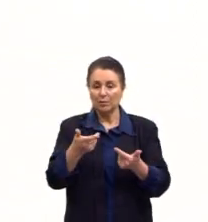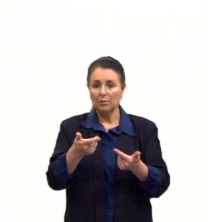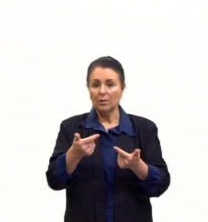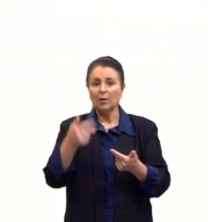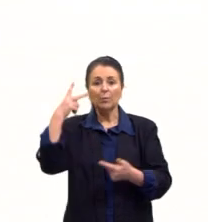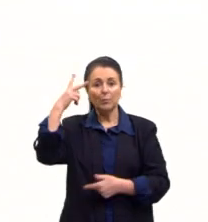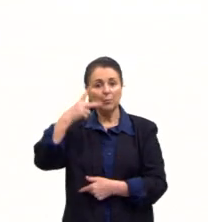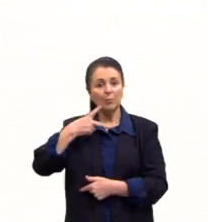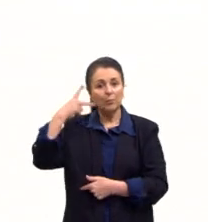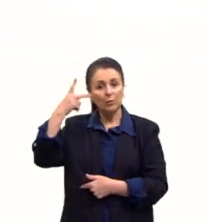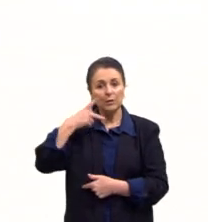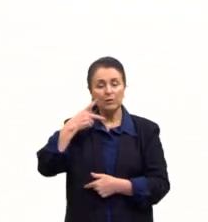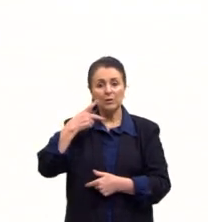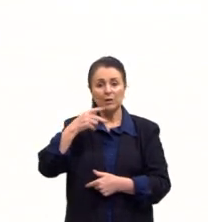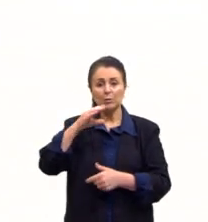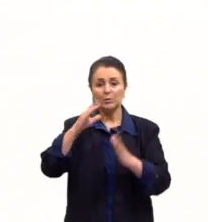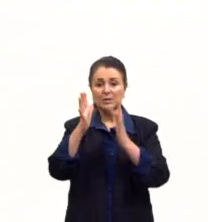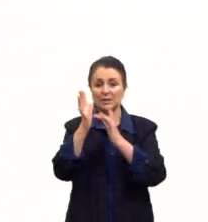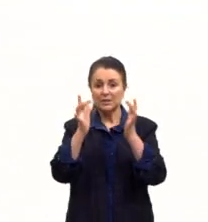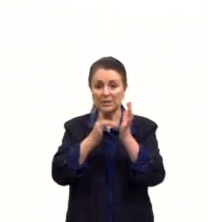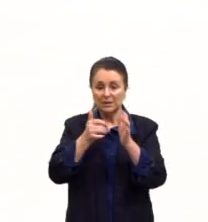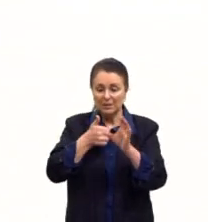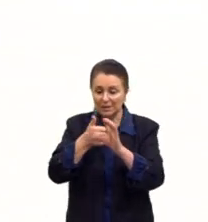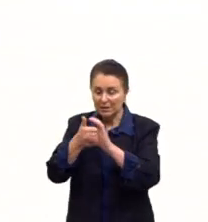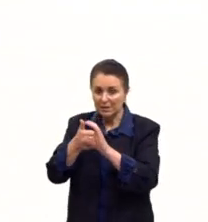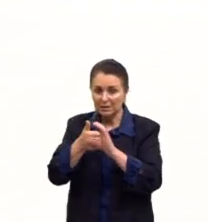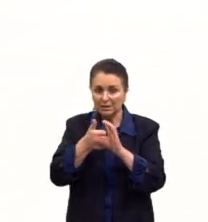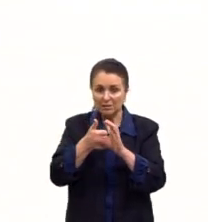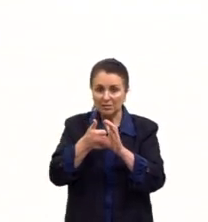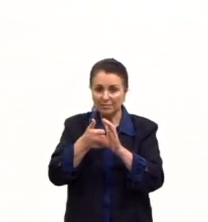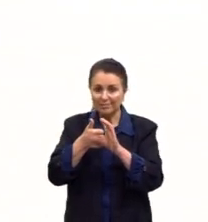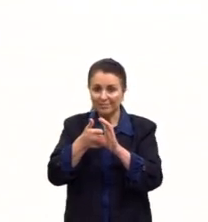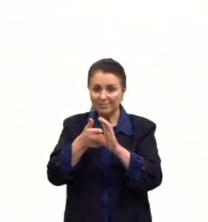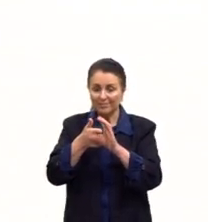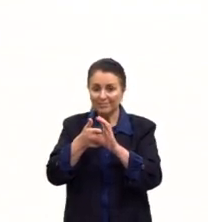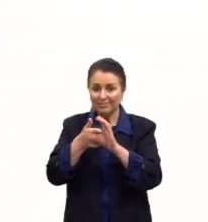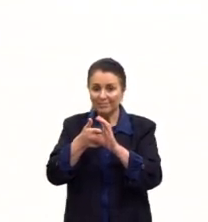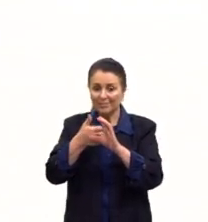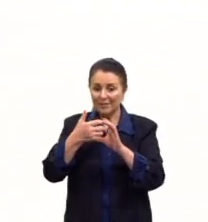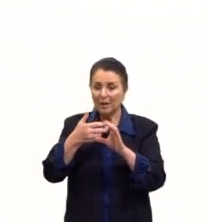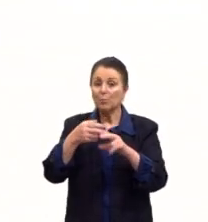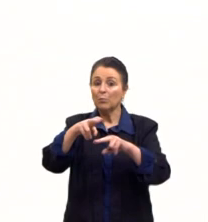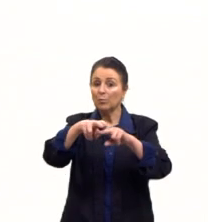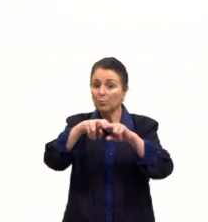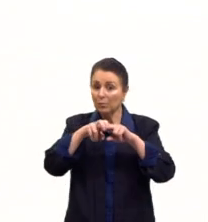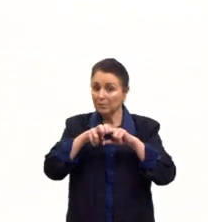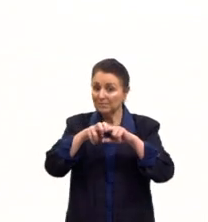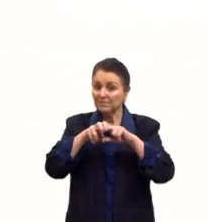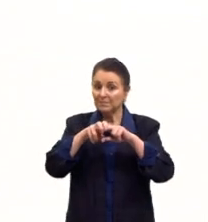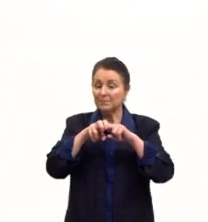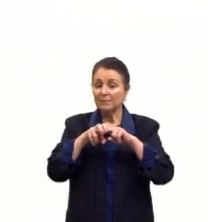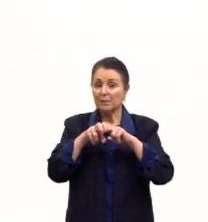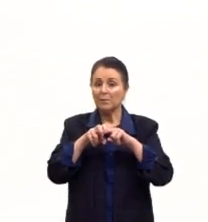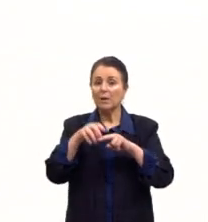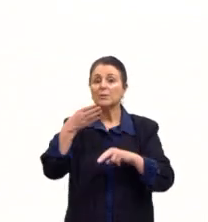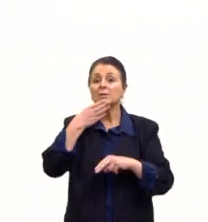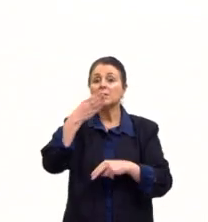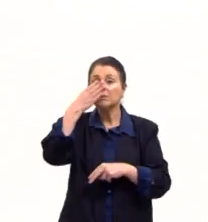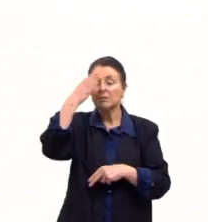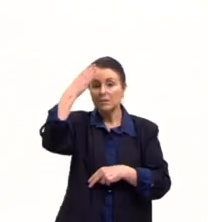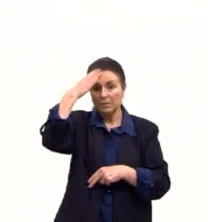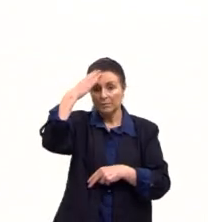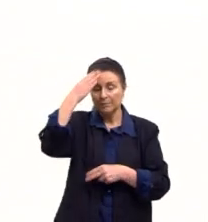política também dos cristãos contra o contra não né em decorrência dos do Islã